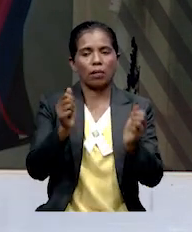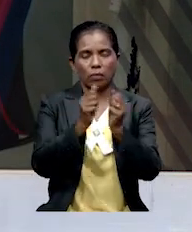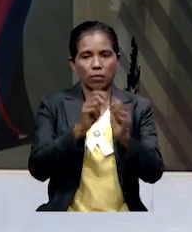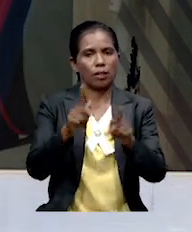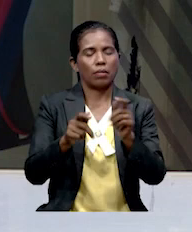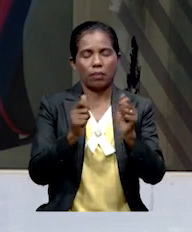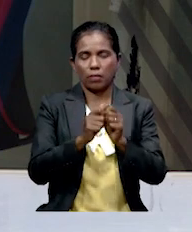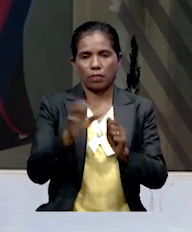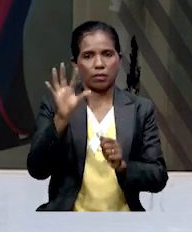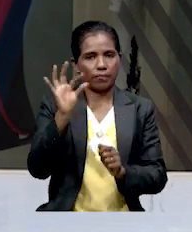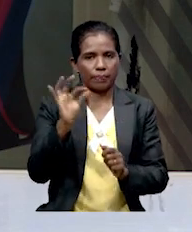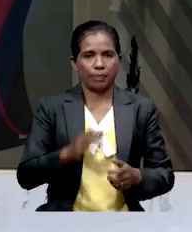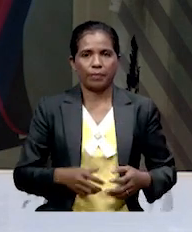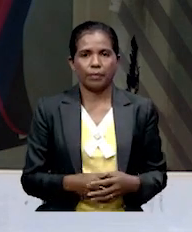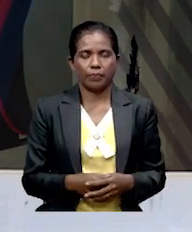encia.